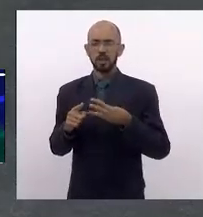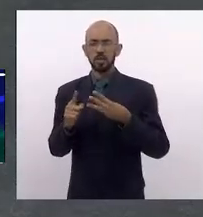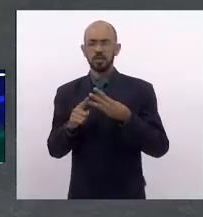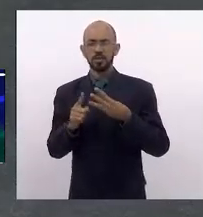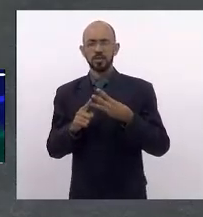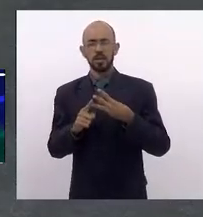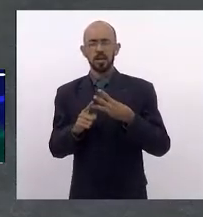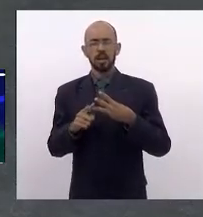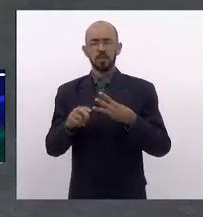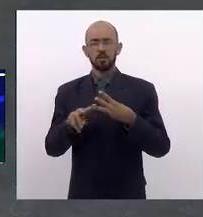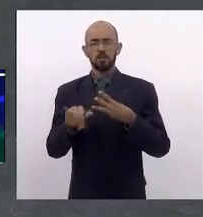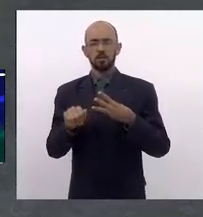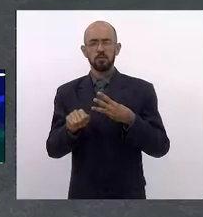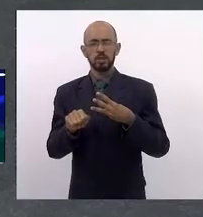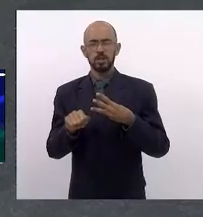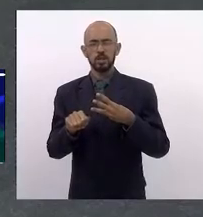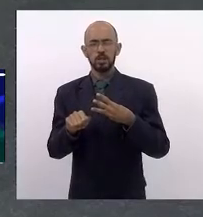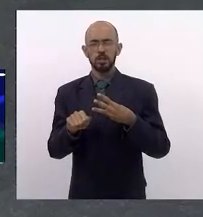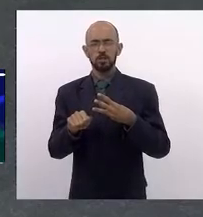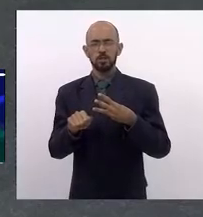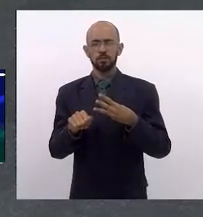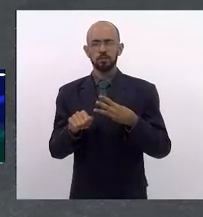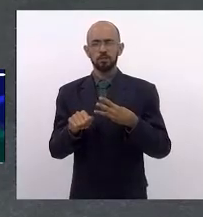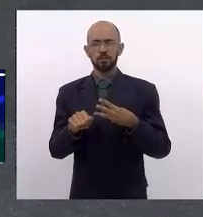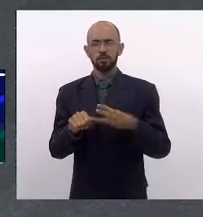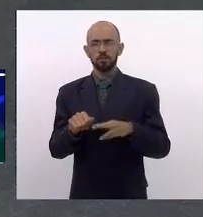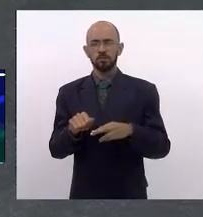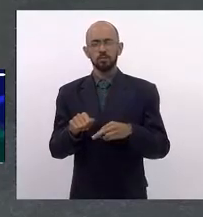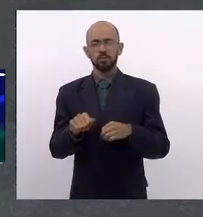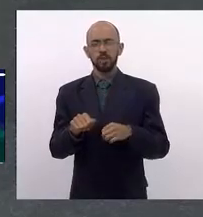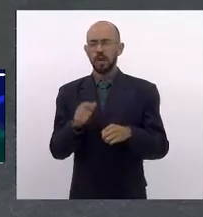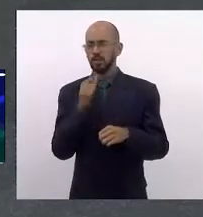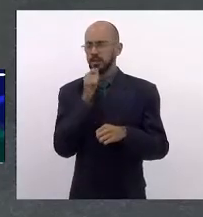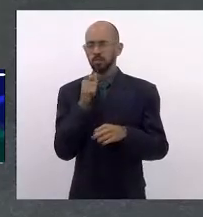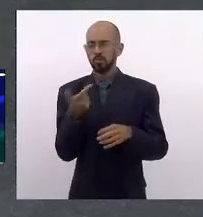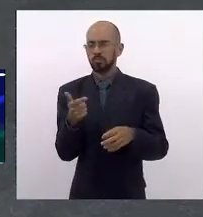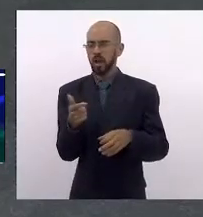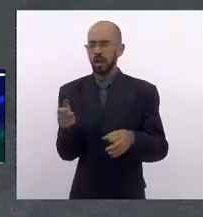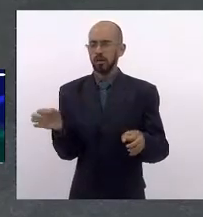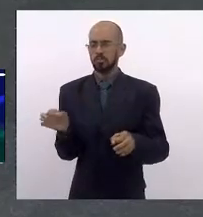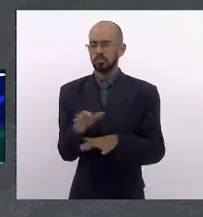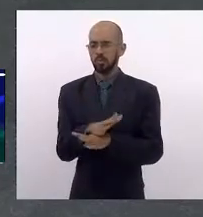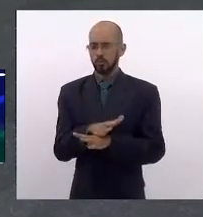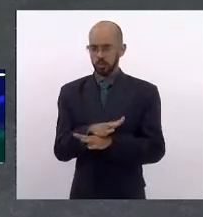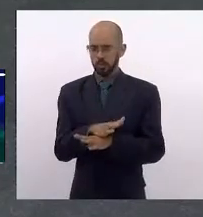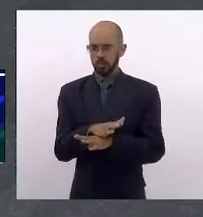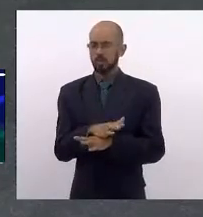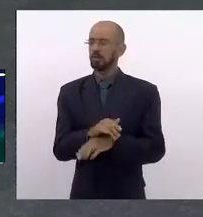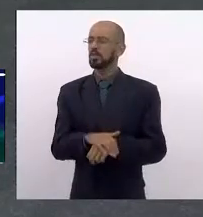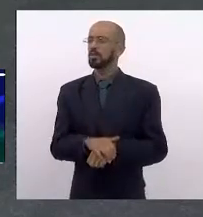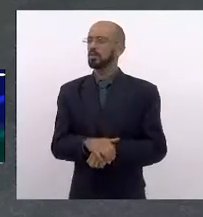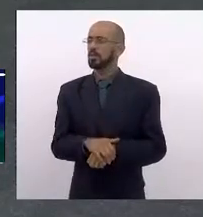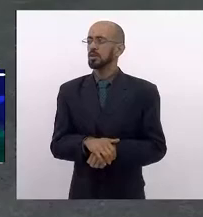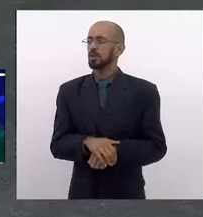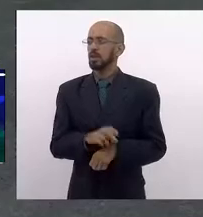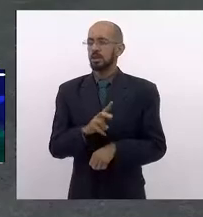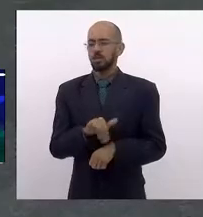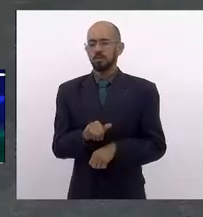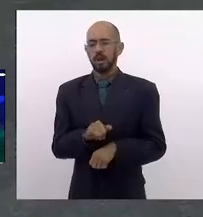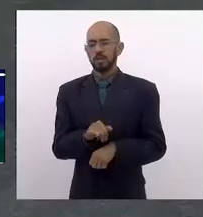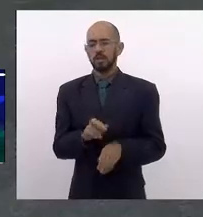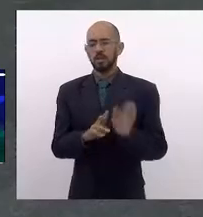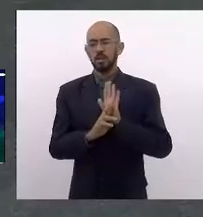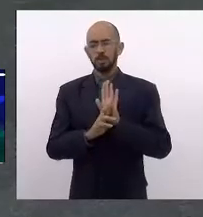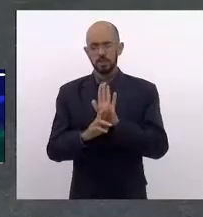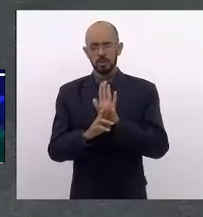o Luan tá andando para por favor fala aí pra cá tentam fazer com que ele represente a terceira ver que